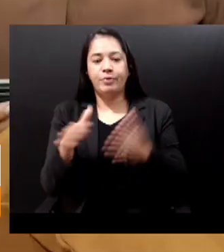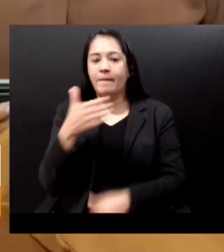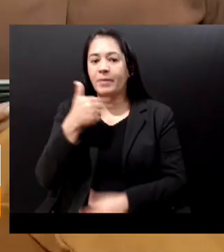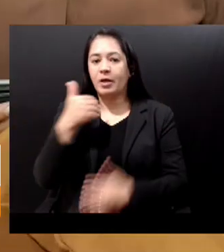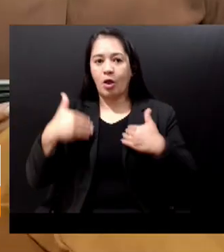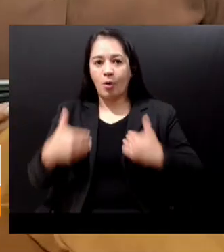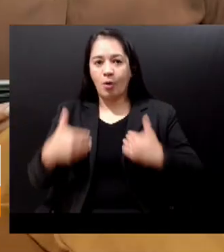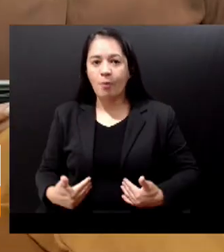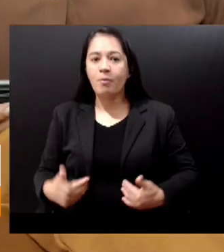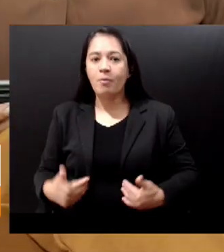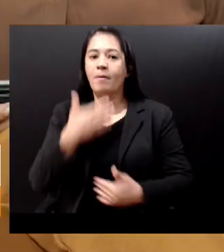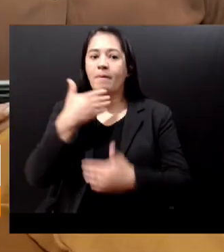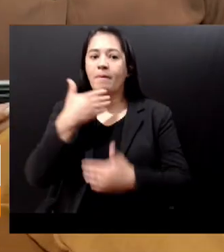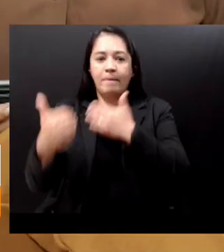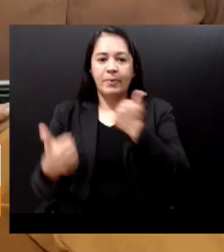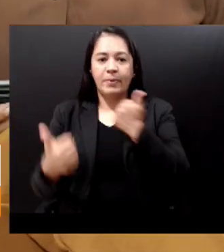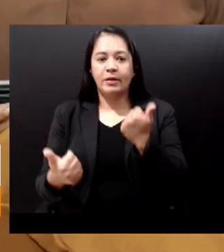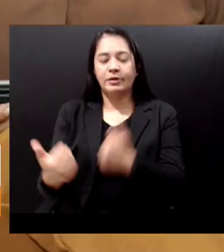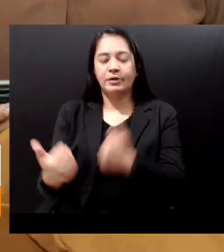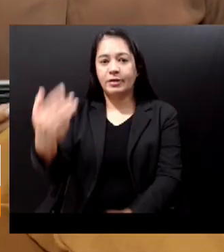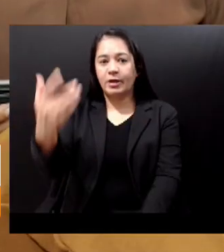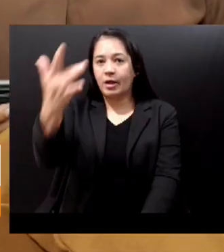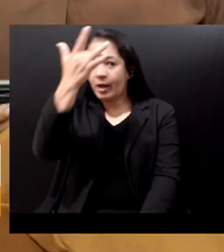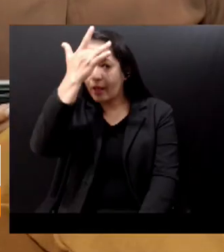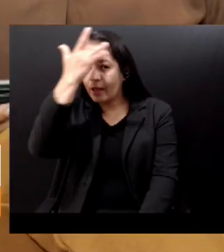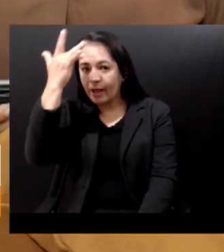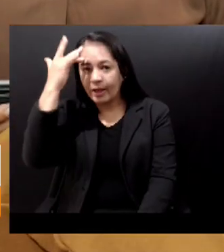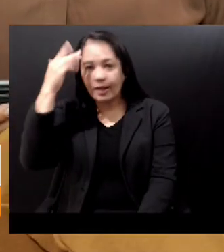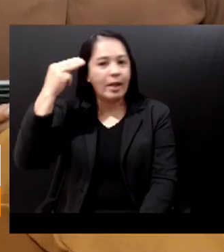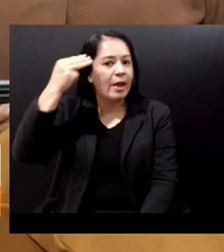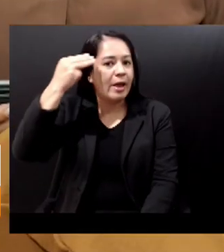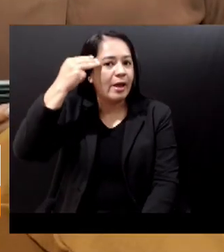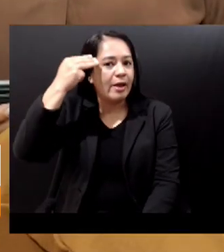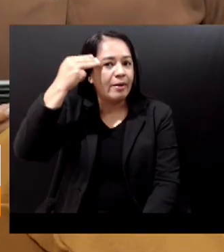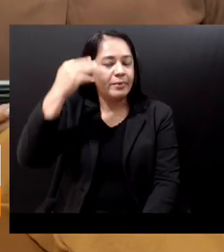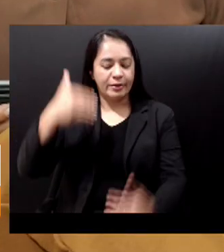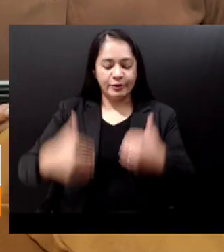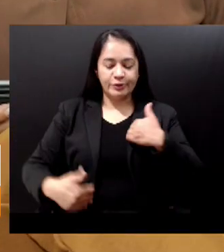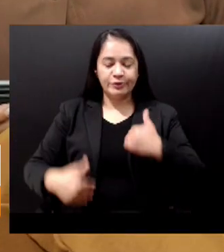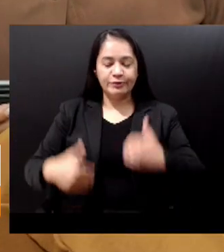estado mental e físico mesmo durante o dia. E hoje a